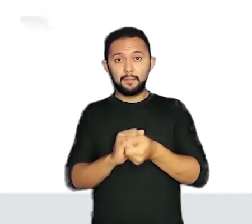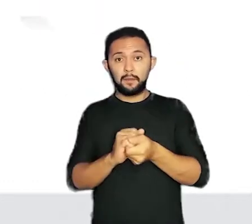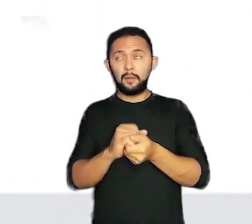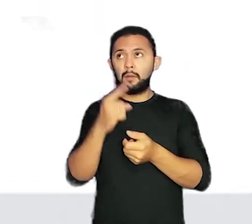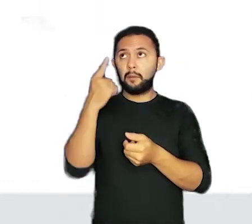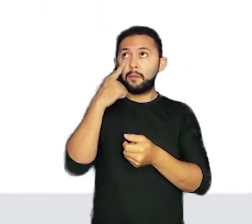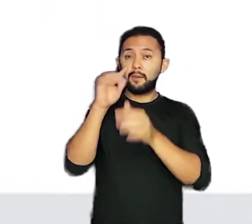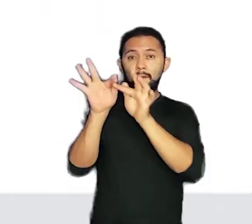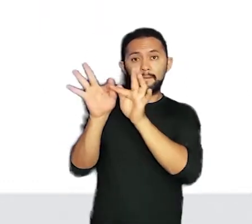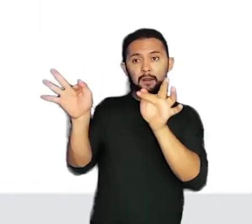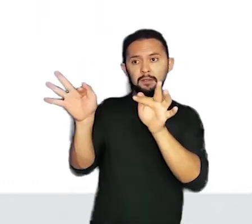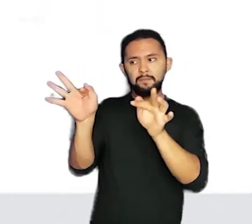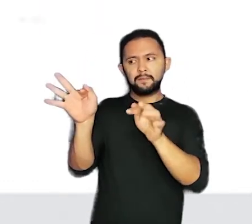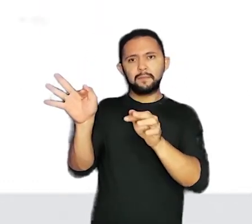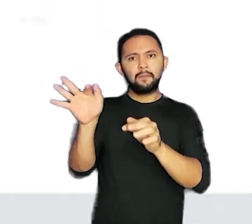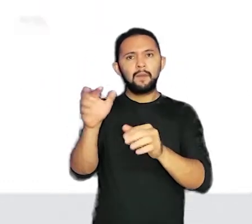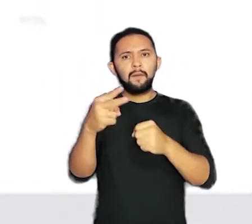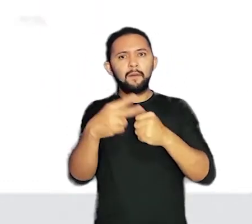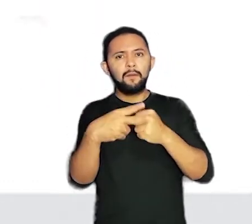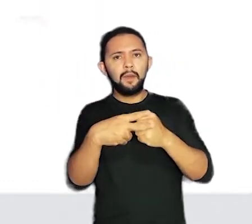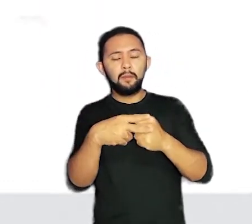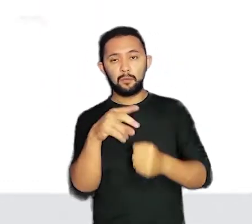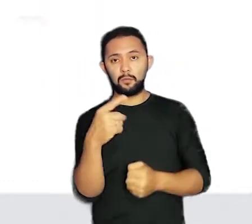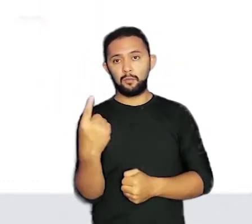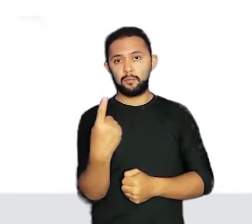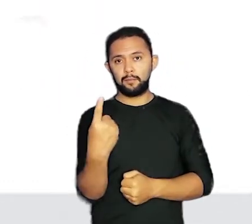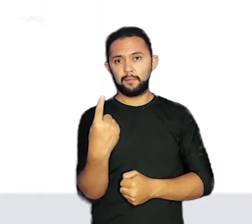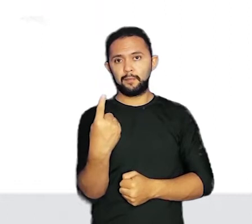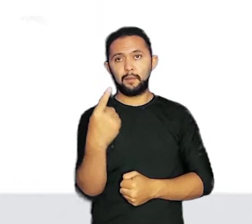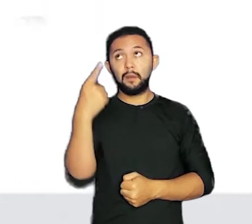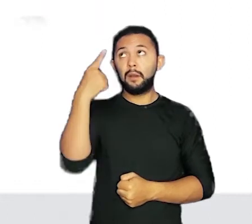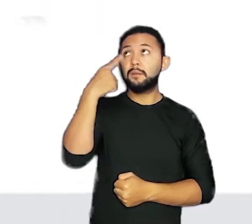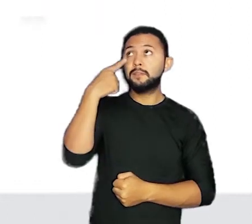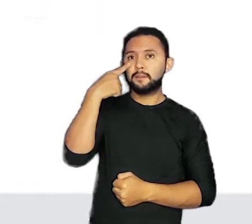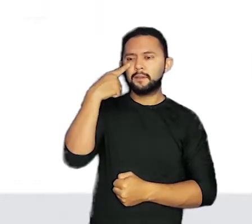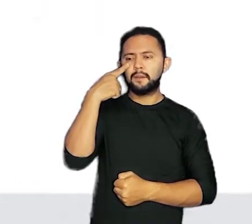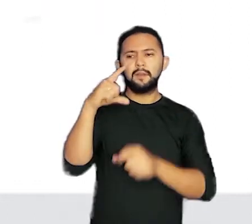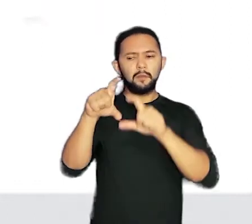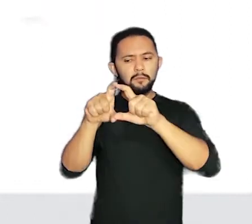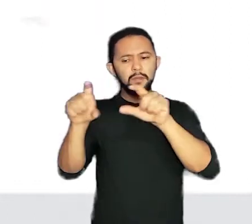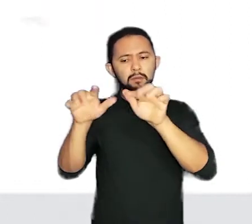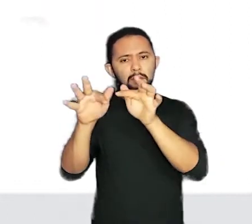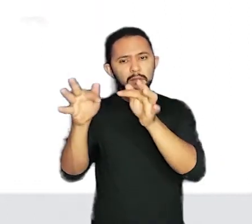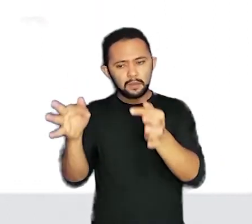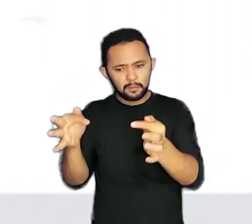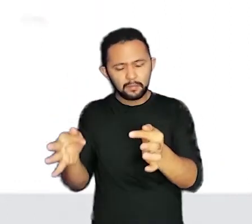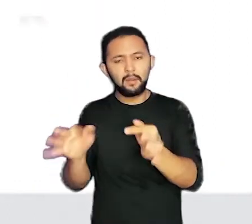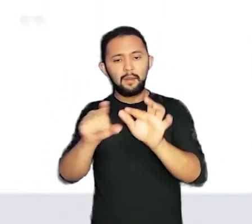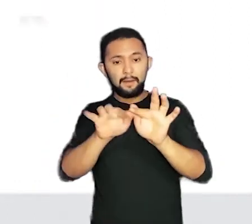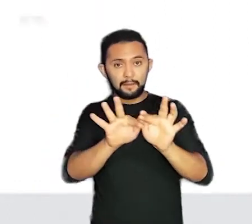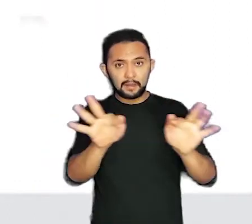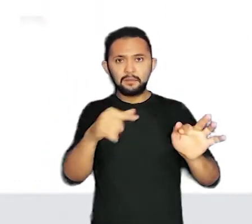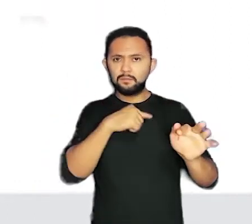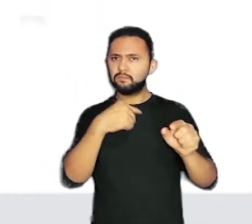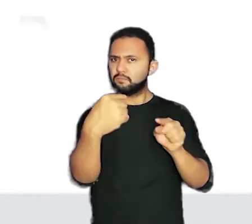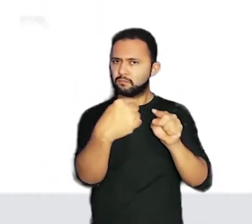verbo observar. Um único verbo, uma única oração, período simples. A oração tem sentido completo, então